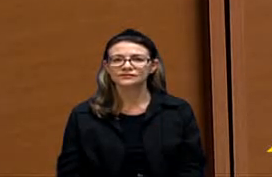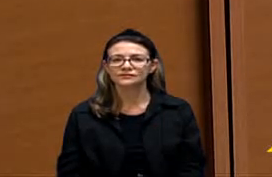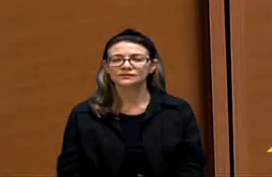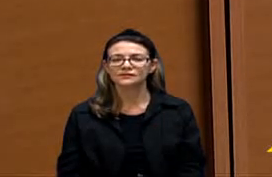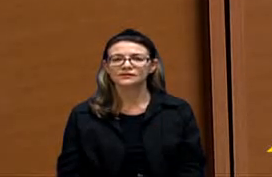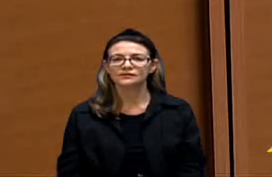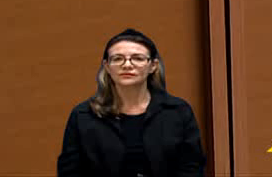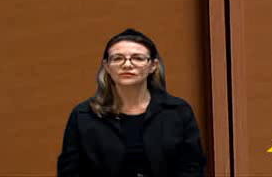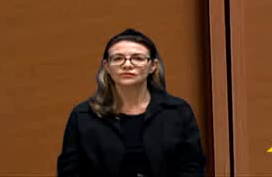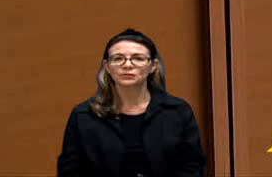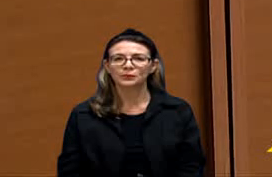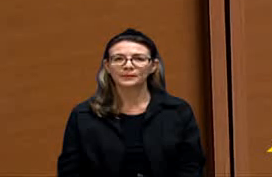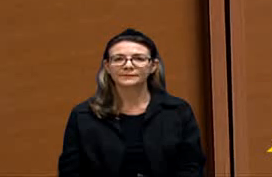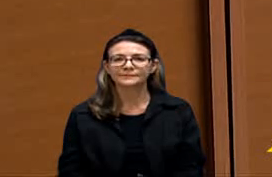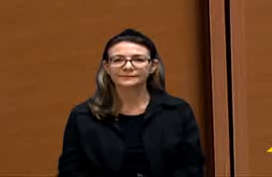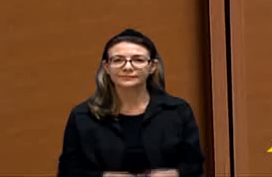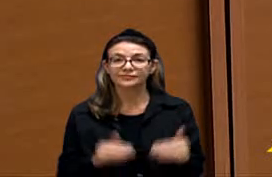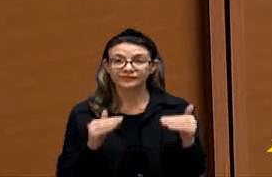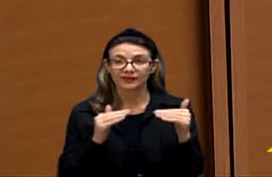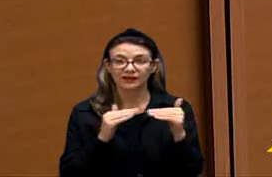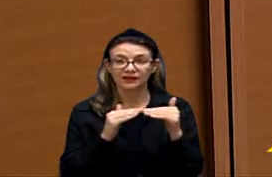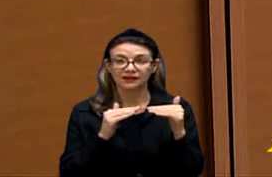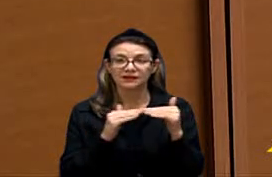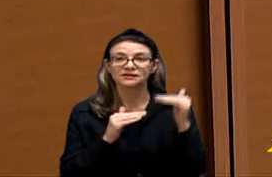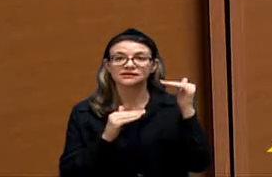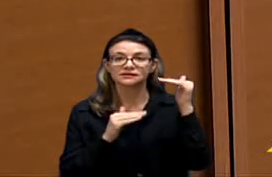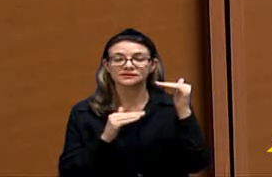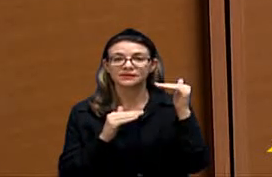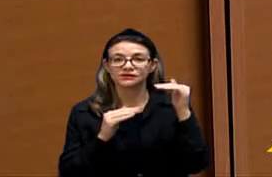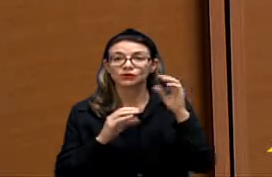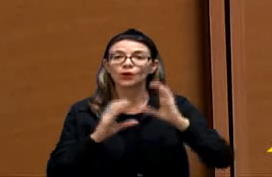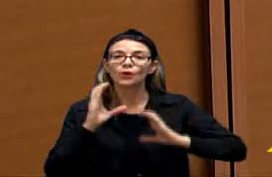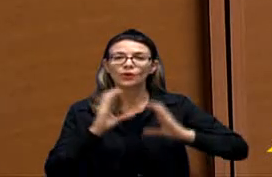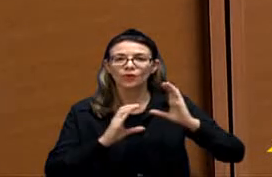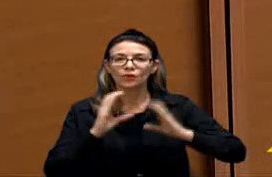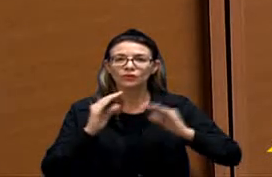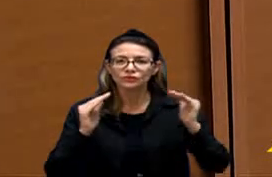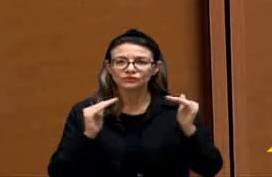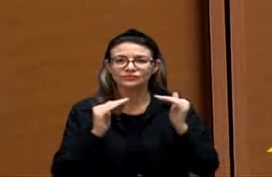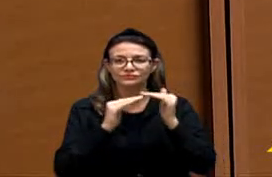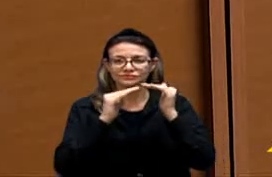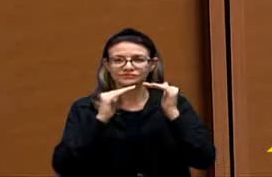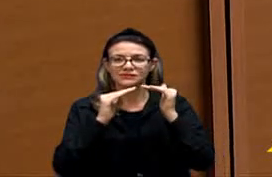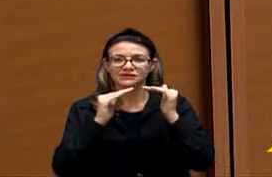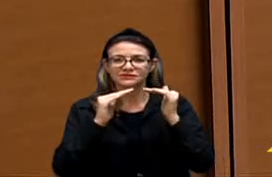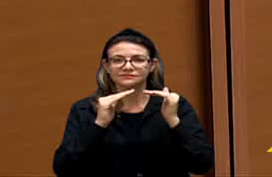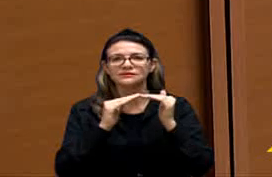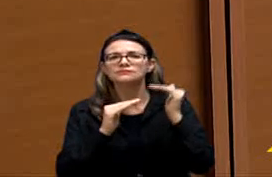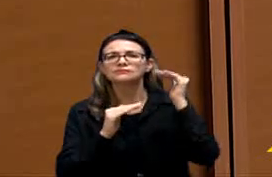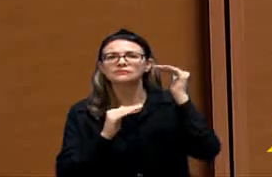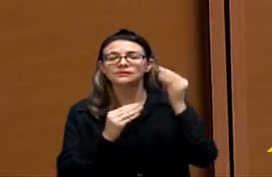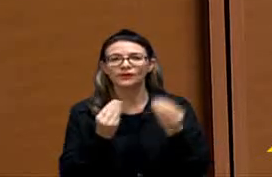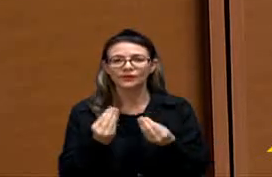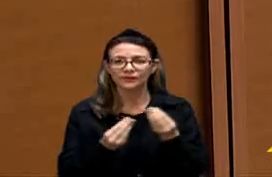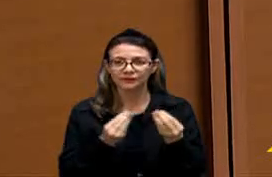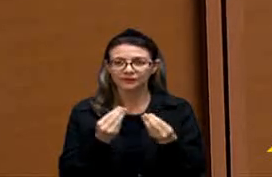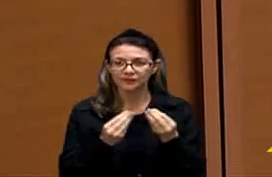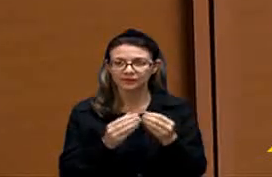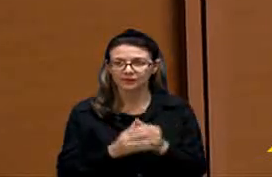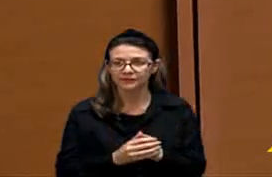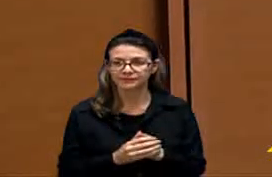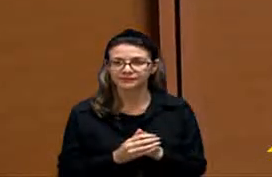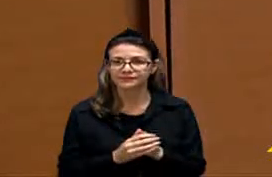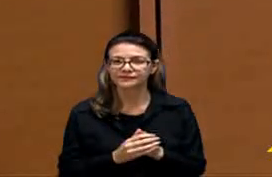permanente de desempate em concursos públicos processo seletivo para cargos emprego público capacitação de língua